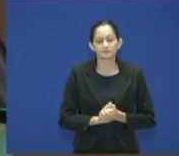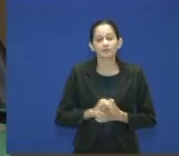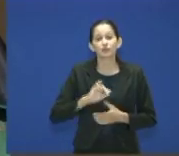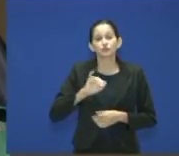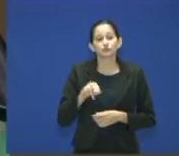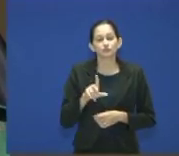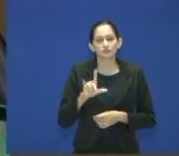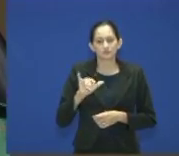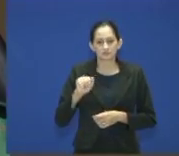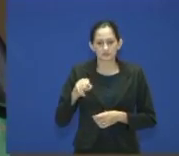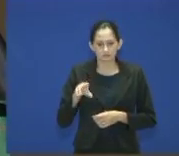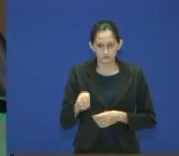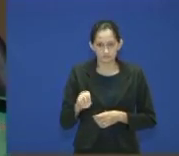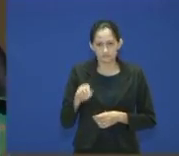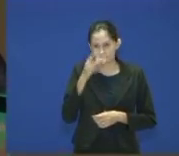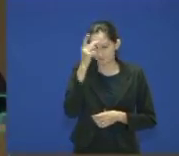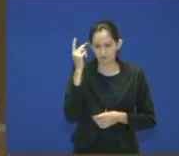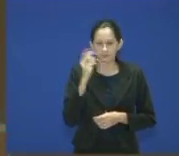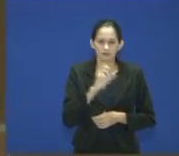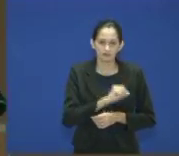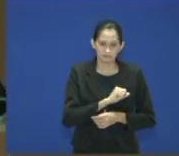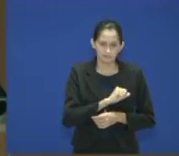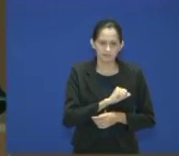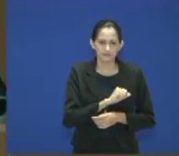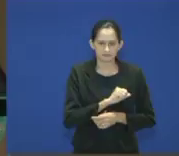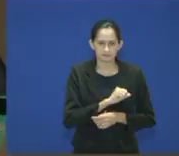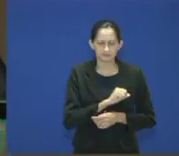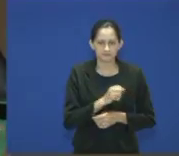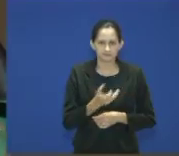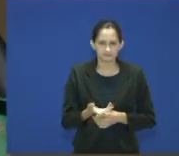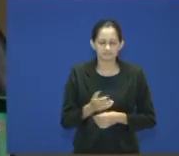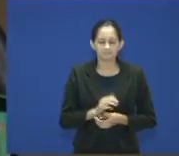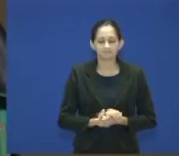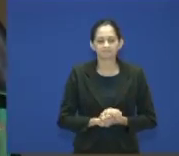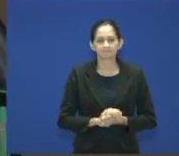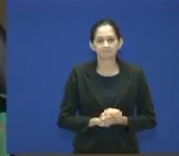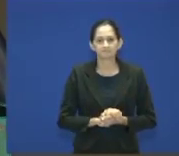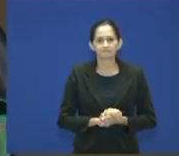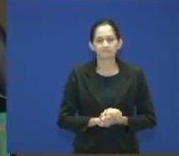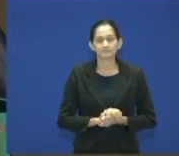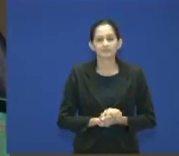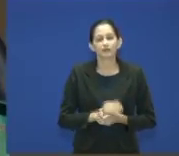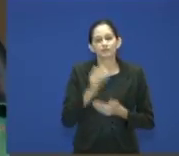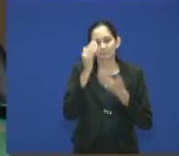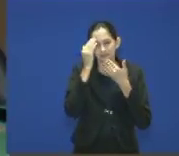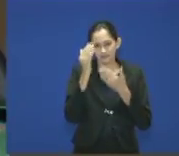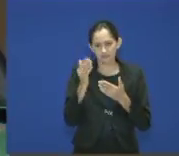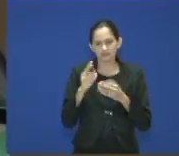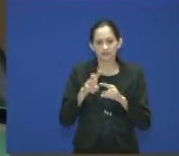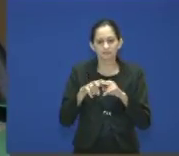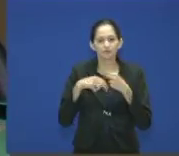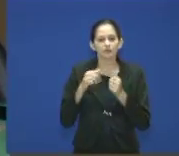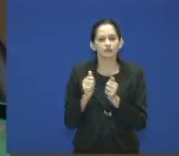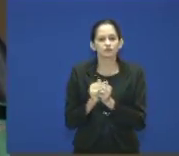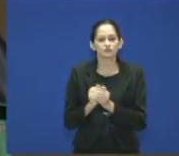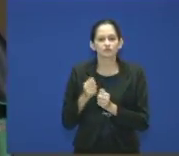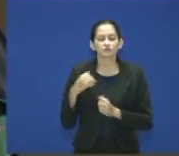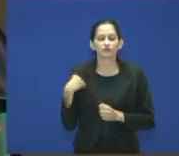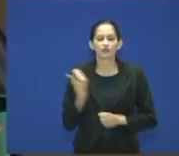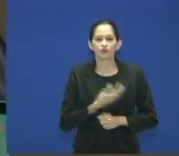Juliano foi um amor em pessoa, ou o amor em pessoa. Obrigado por ter feito parte de nossas